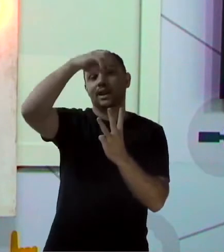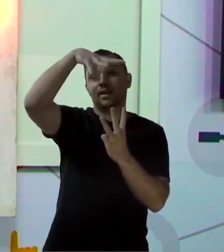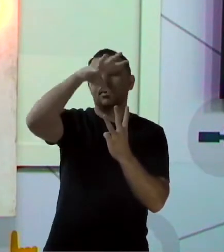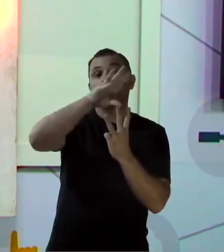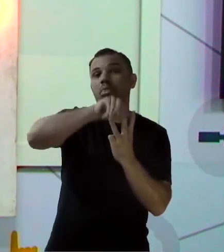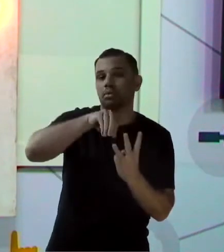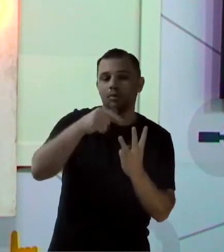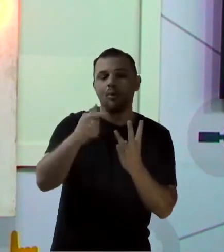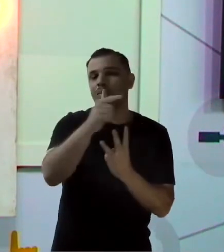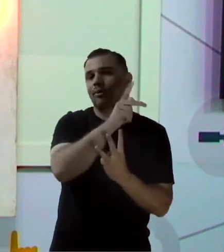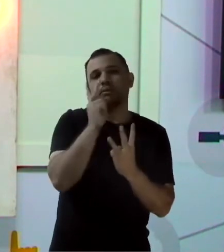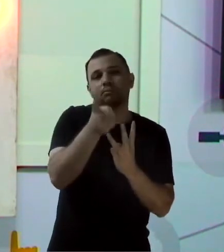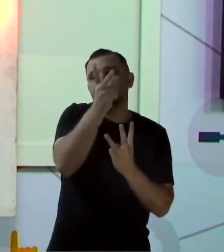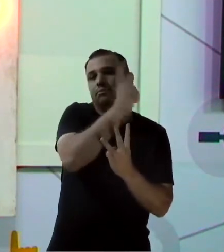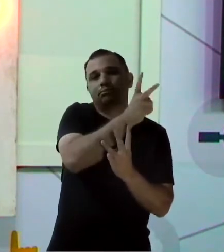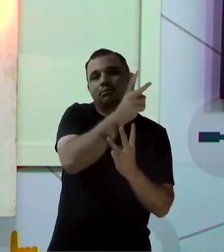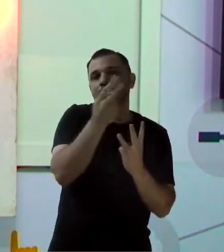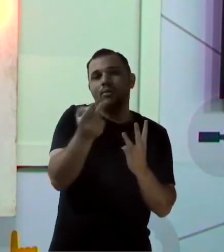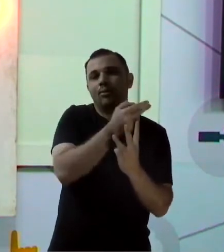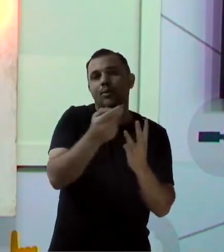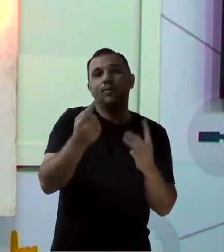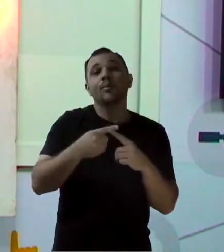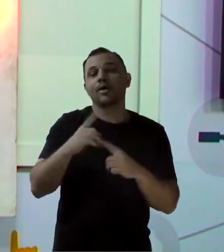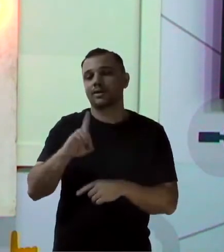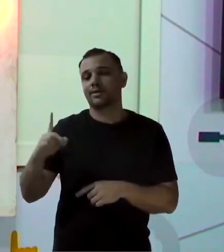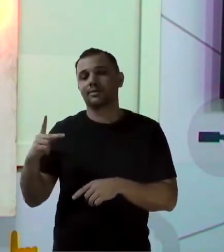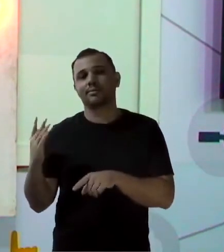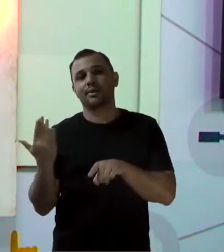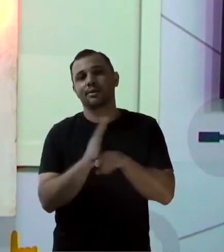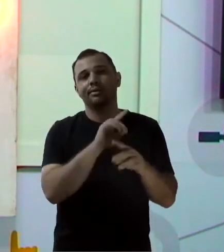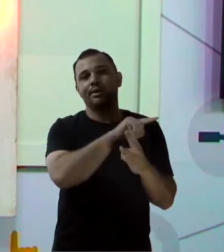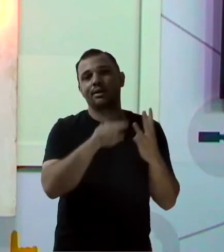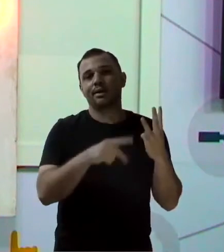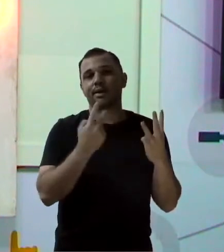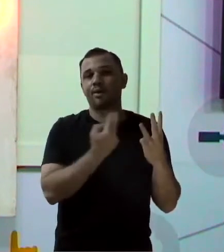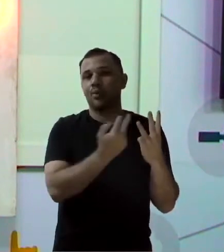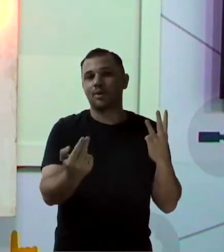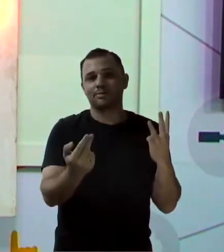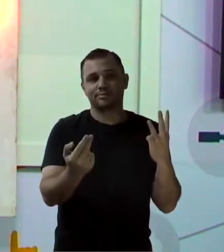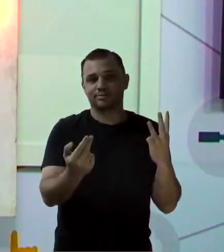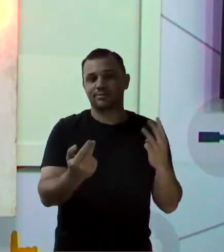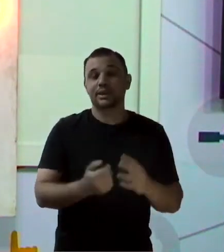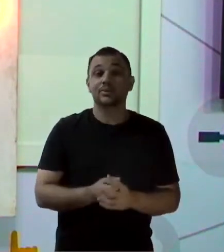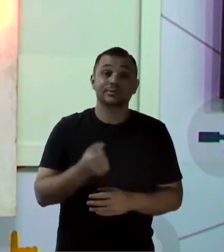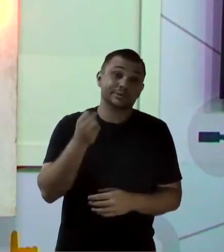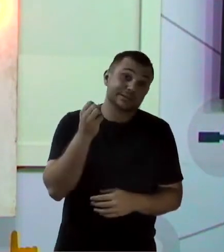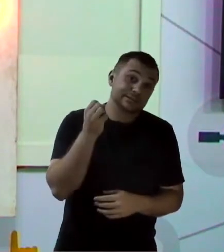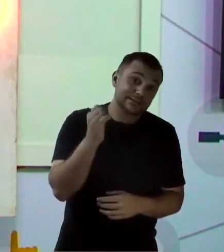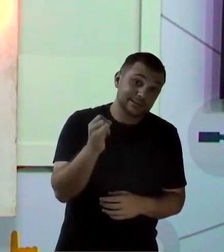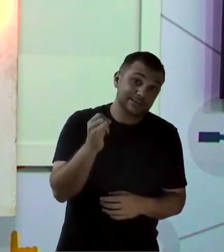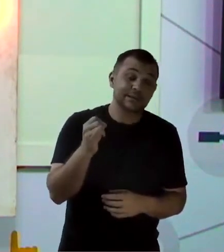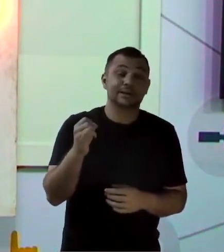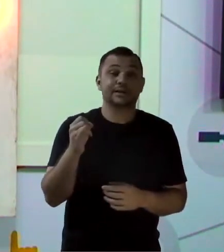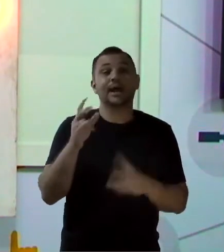funciona na casa da gente. Tá? Se você tiver aqui 10 lâmpadas, queimou a lâmpada do banheiro, as